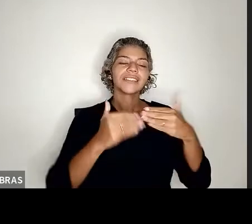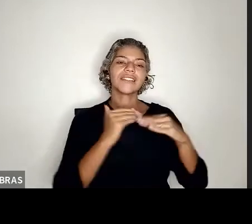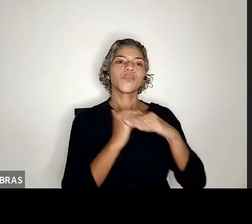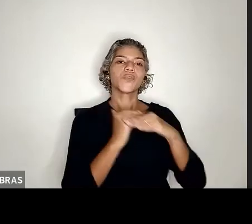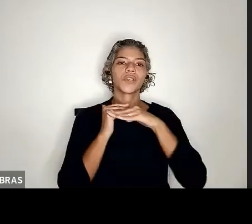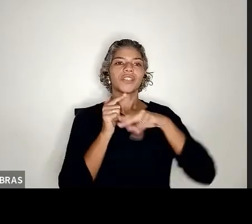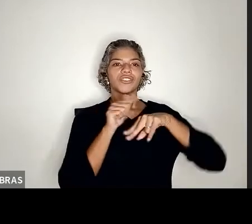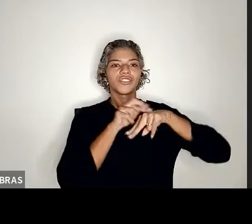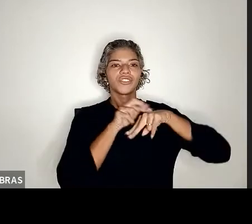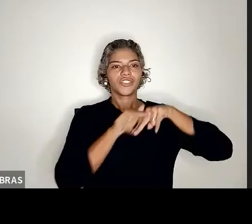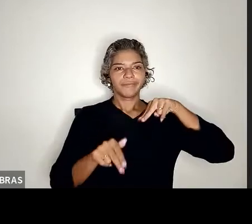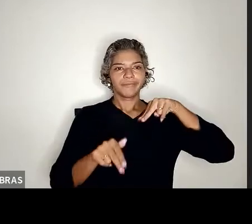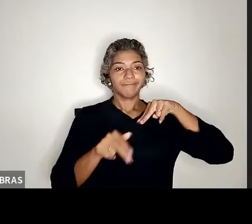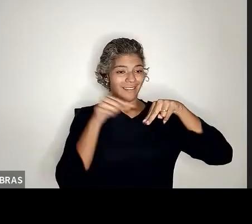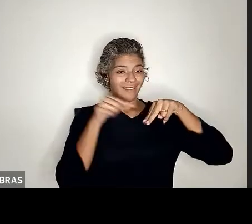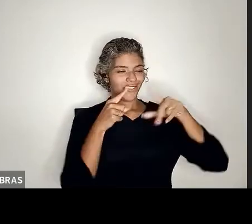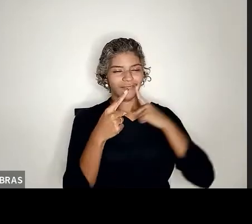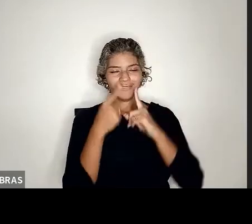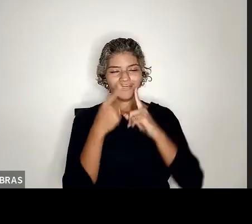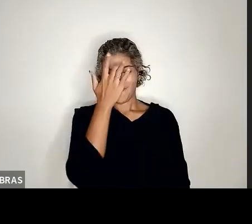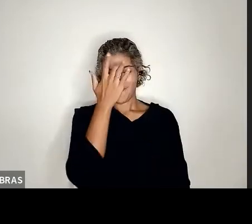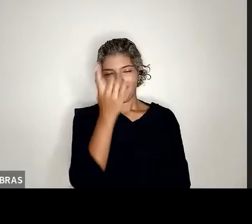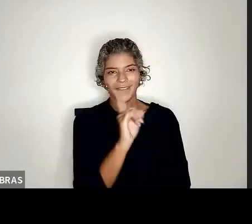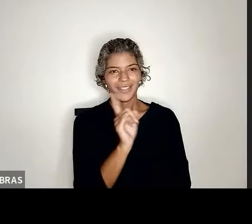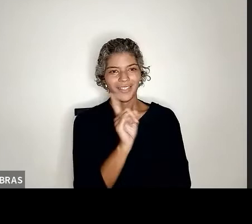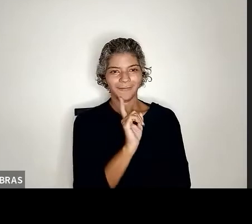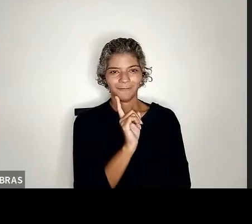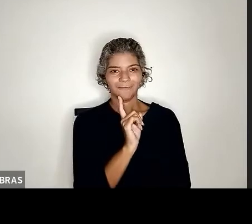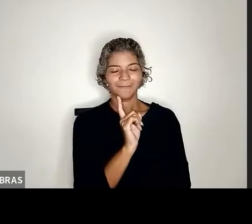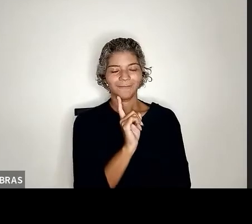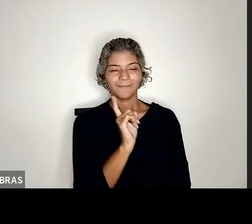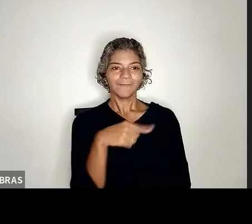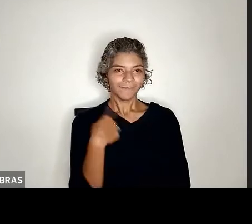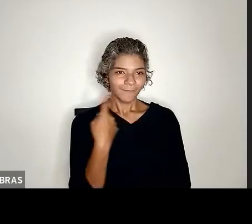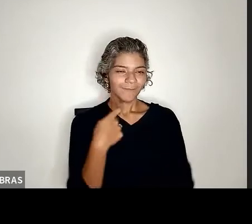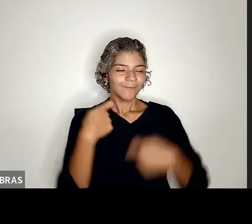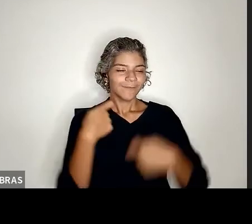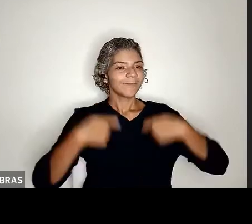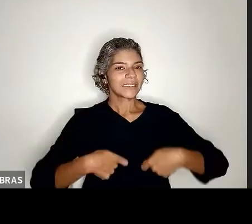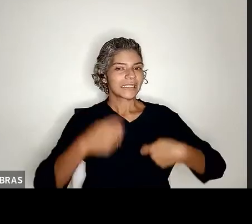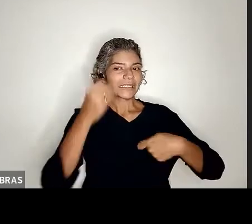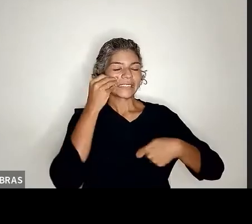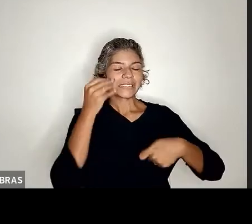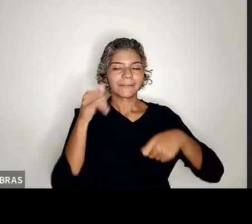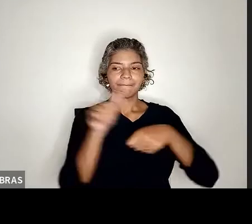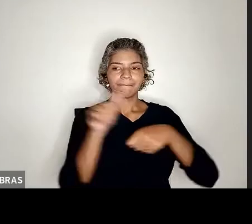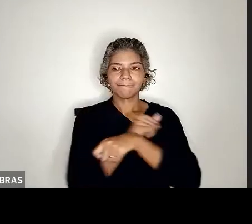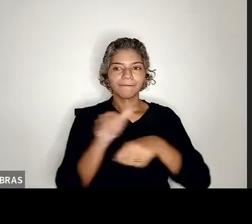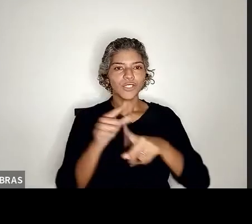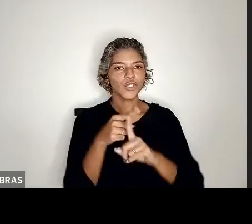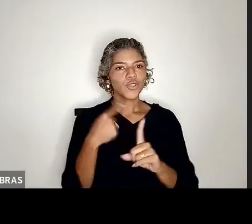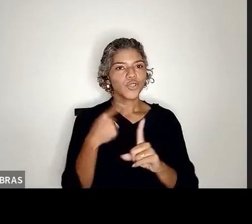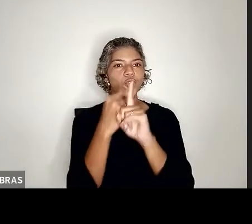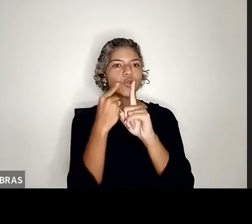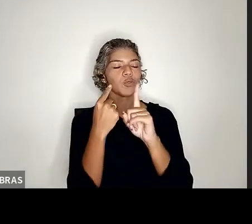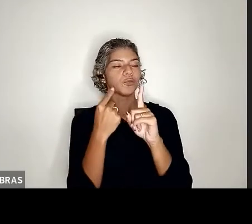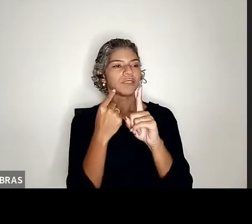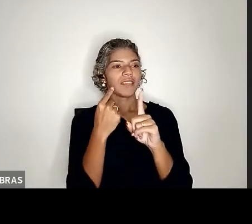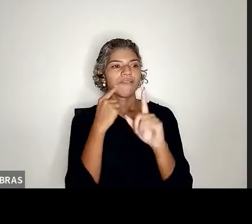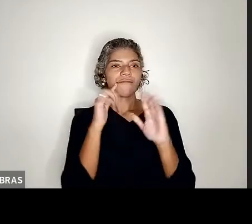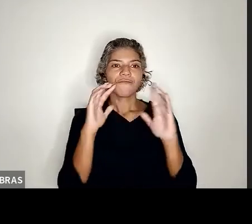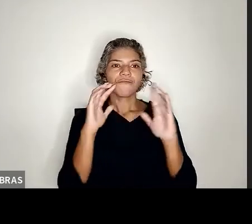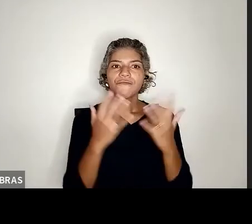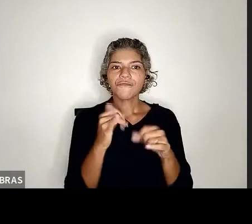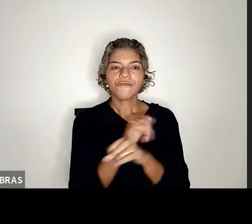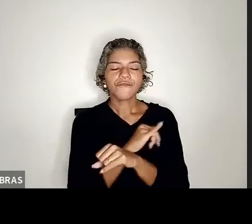não é fácil. Não é fácil, a gente vai ter que encontrar formas de produzir convergências e não continuar aumentando muros. Isso me